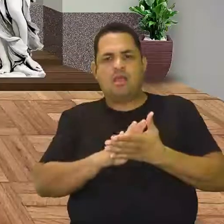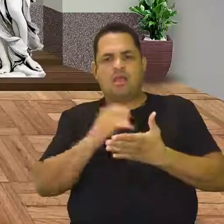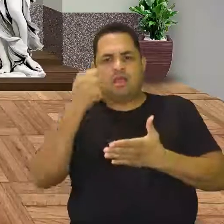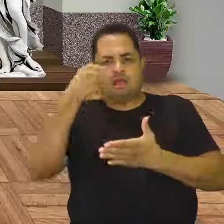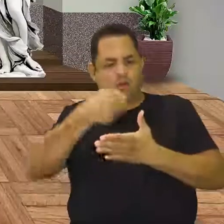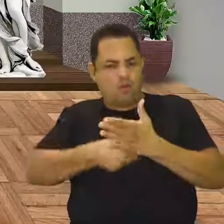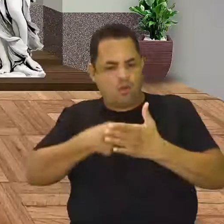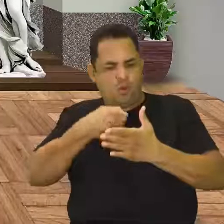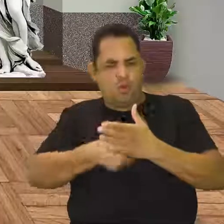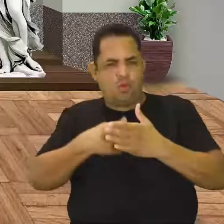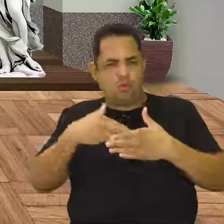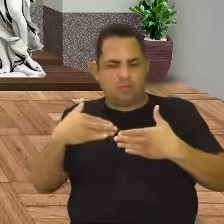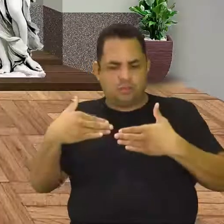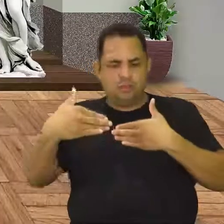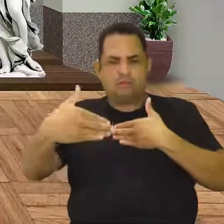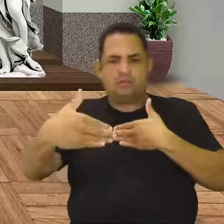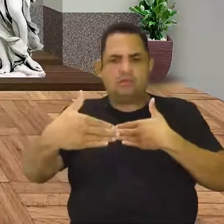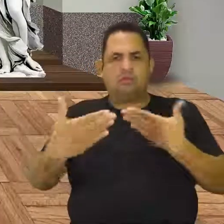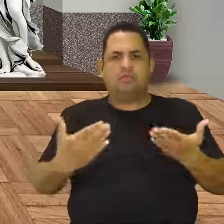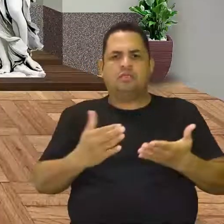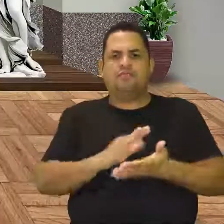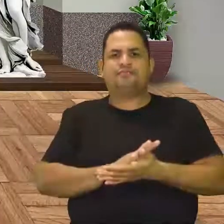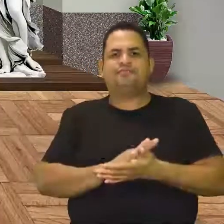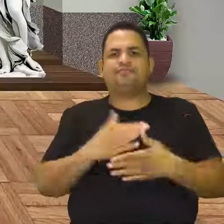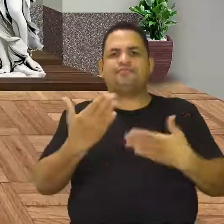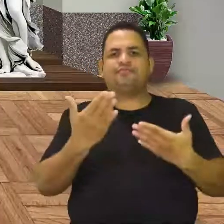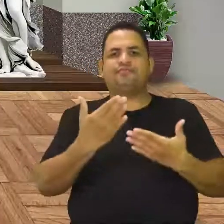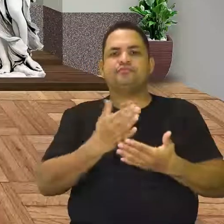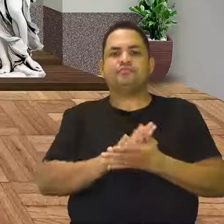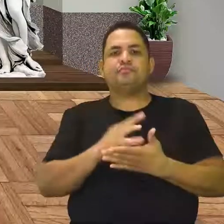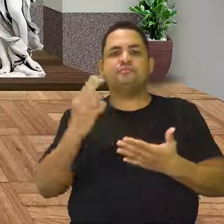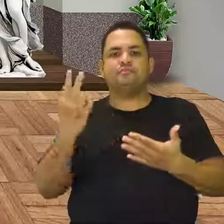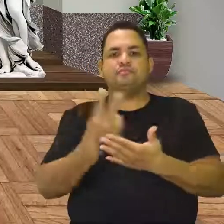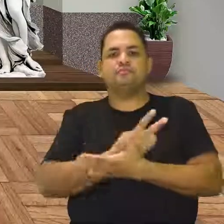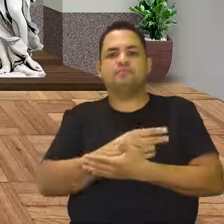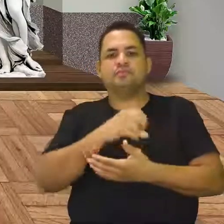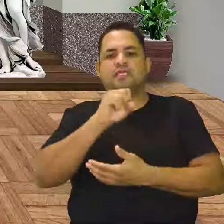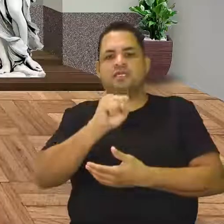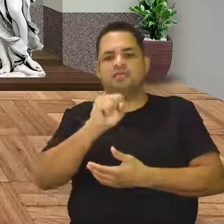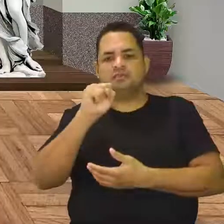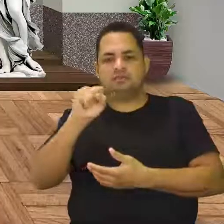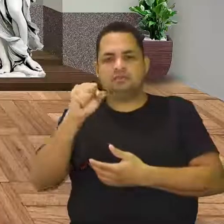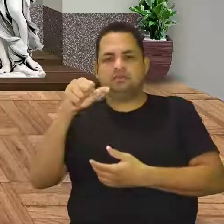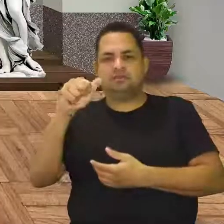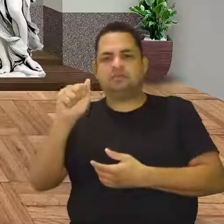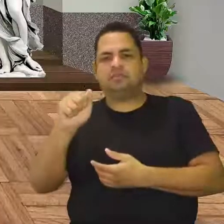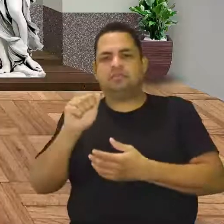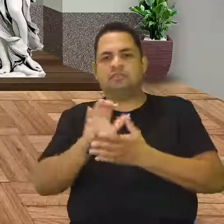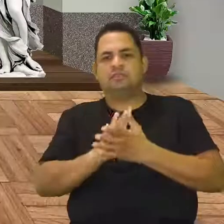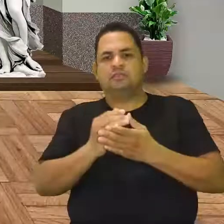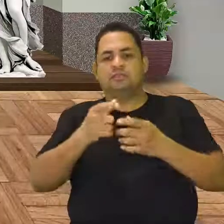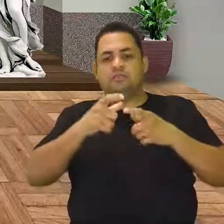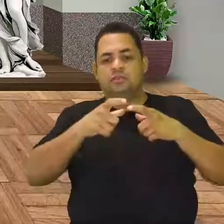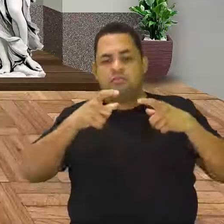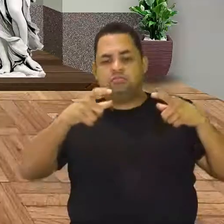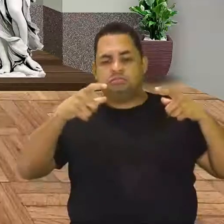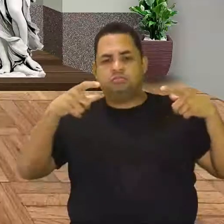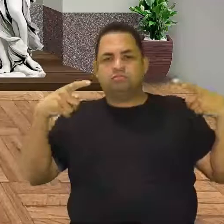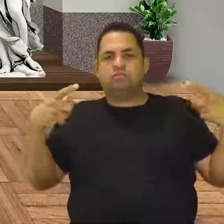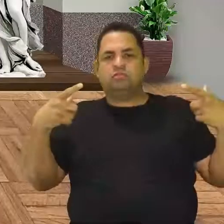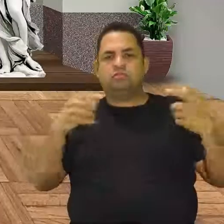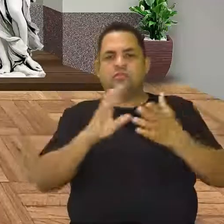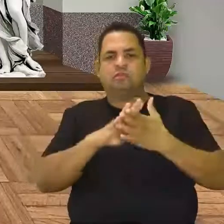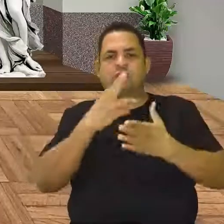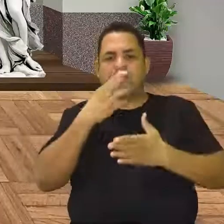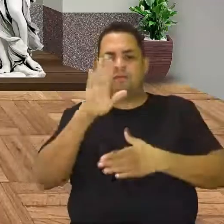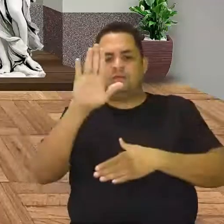caso ele viesse a assumir o poder. Isso acontece, porque a SS, a SA vão crescer cada vez mais, Hitler